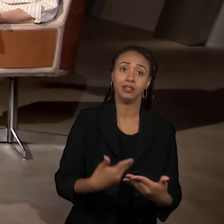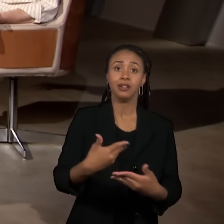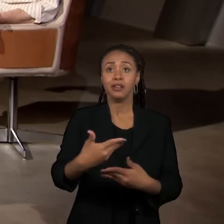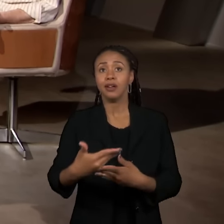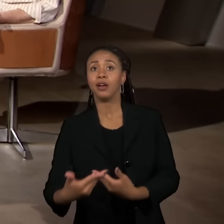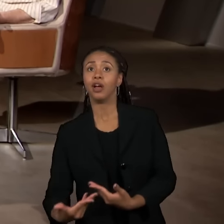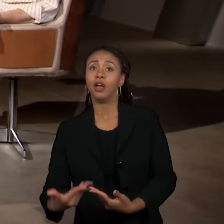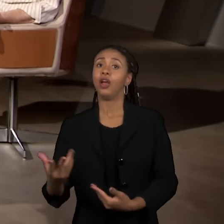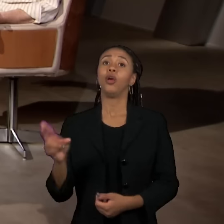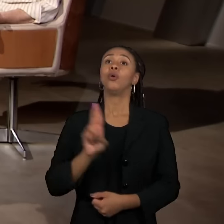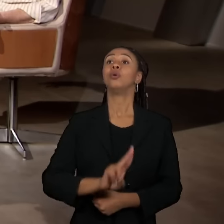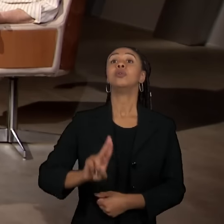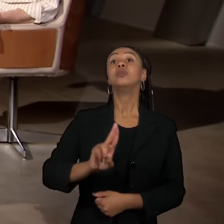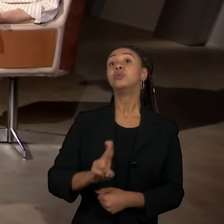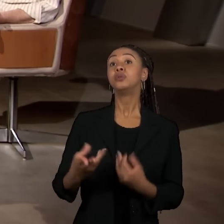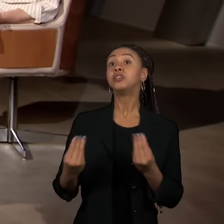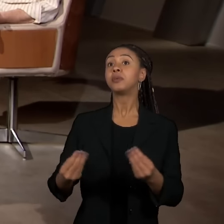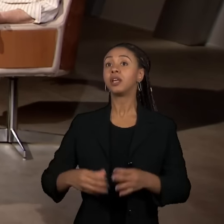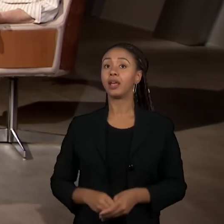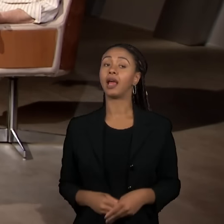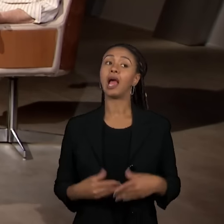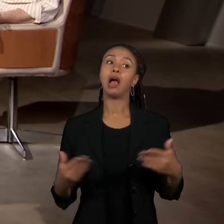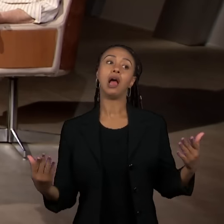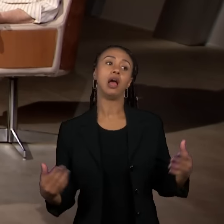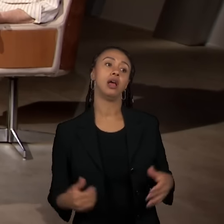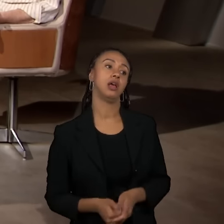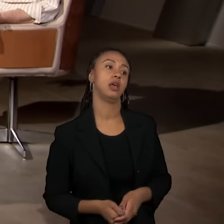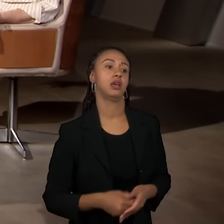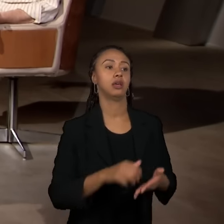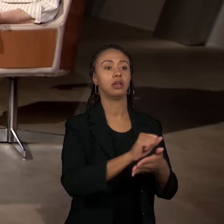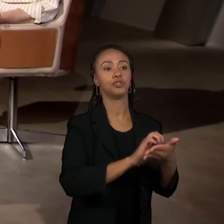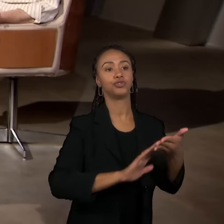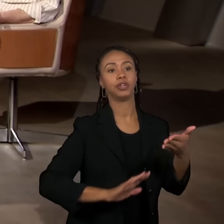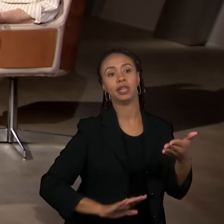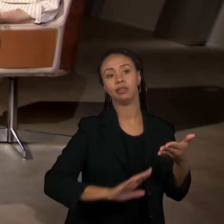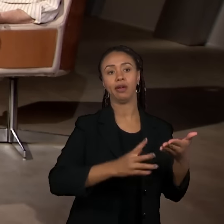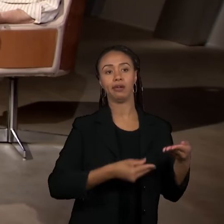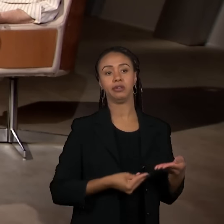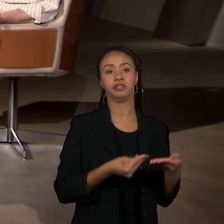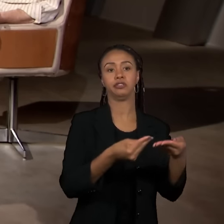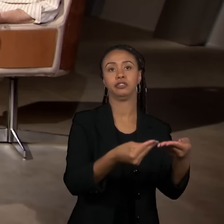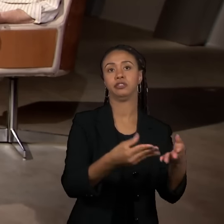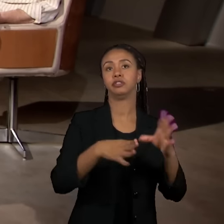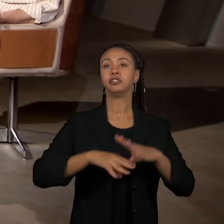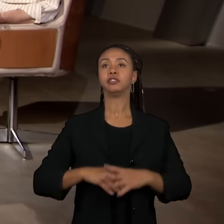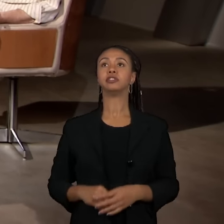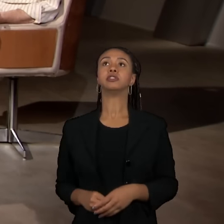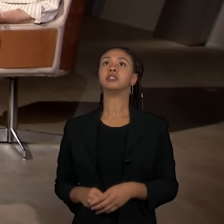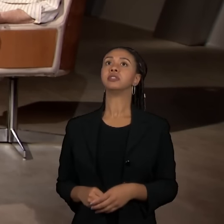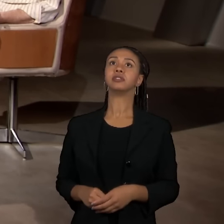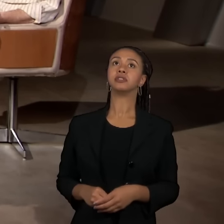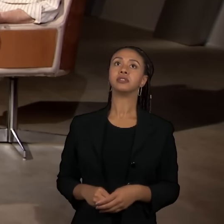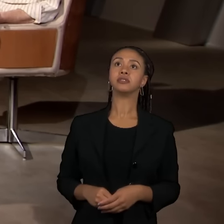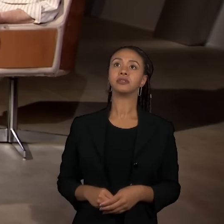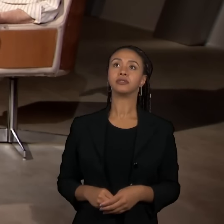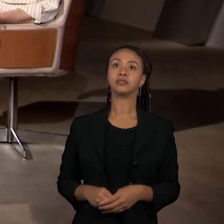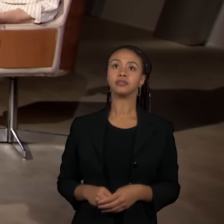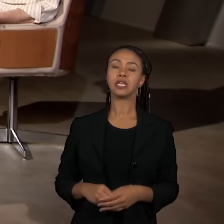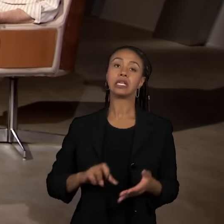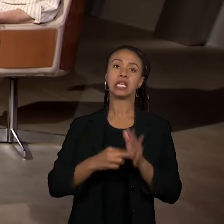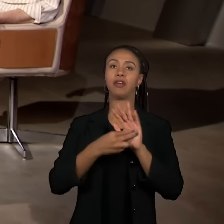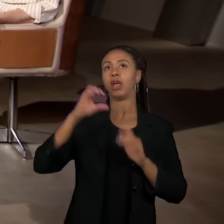lá trabalho para entregar né ele também não tá sendo totalmente neófito né ele tá